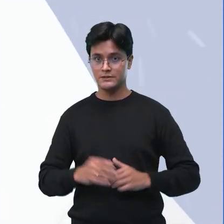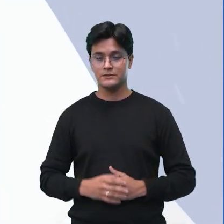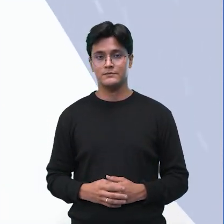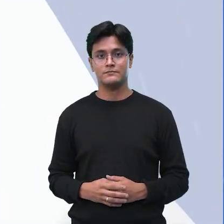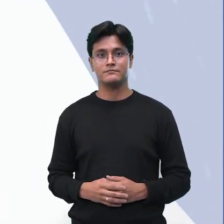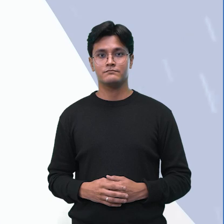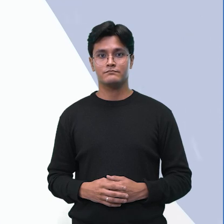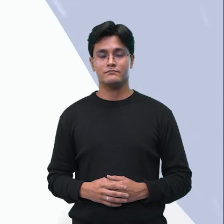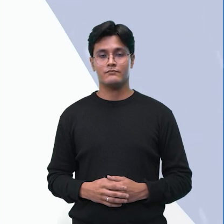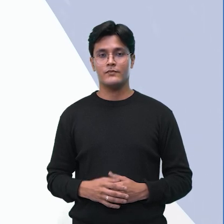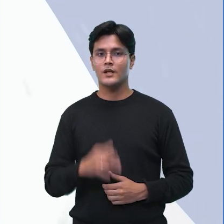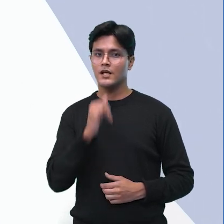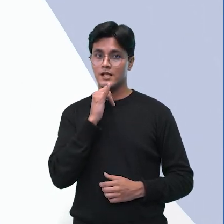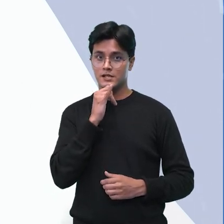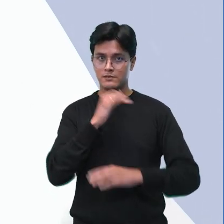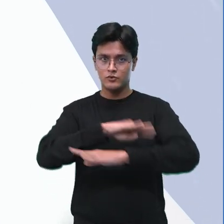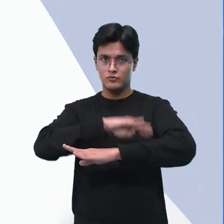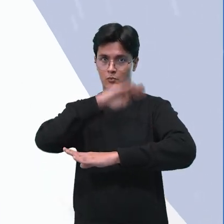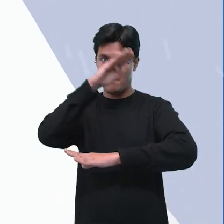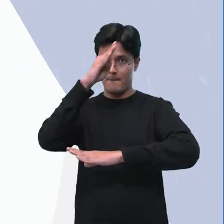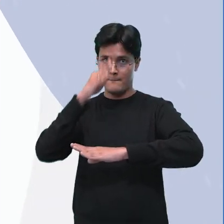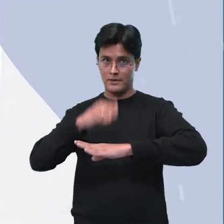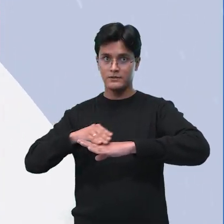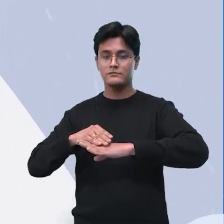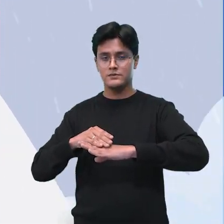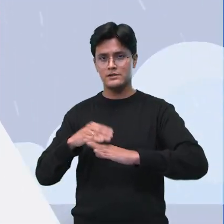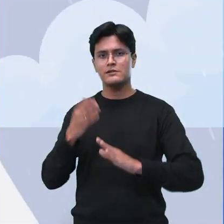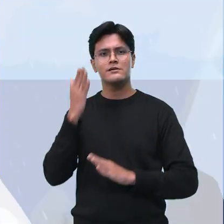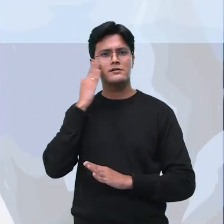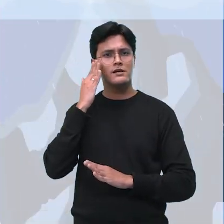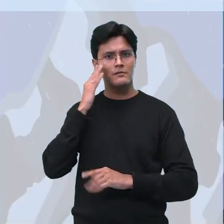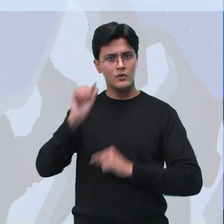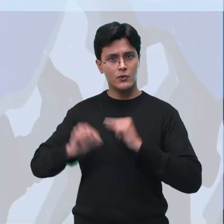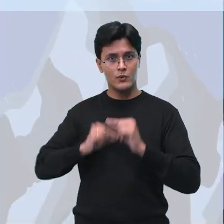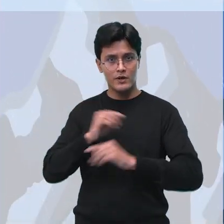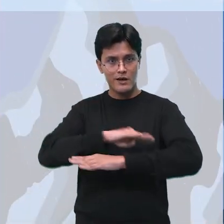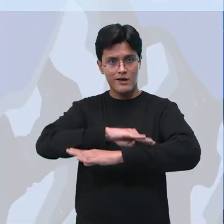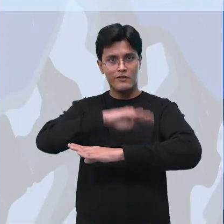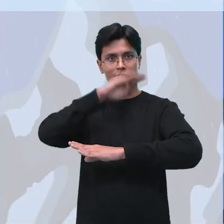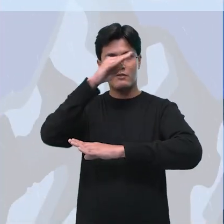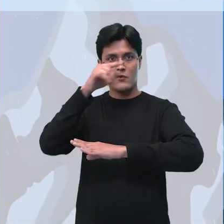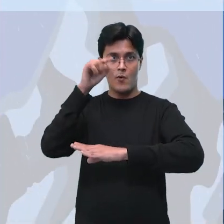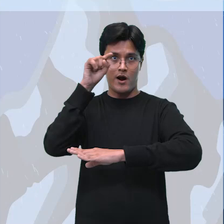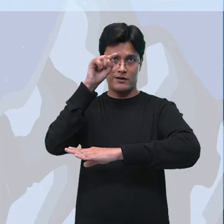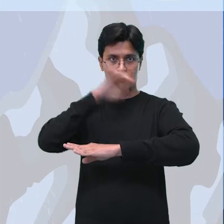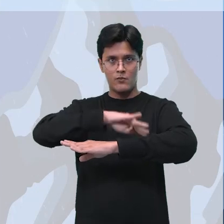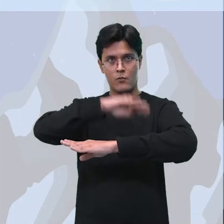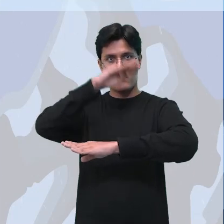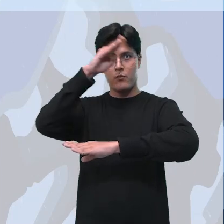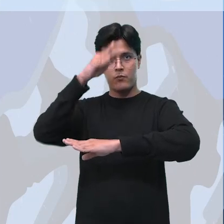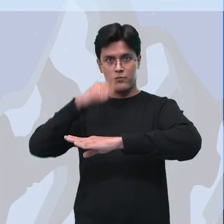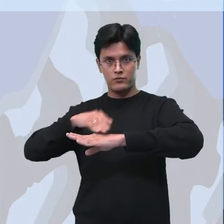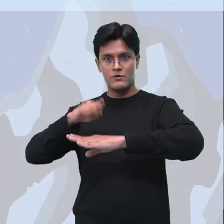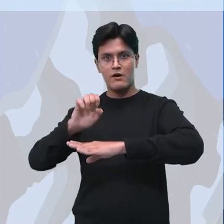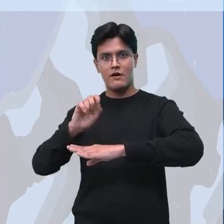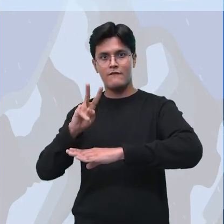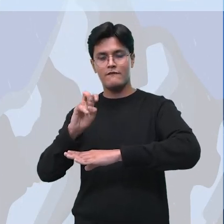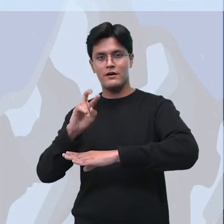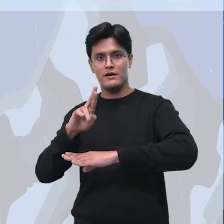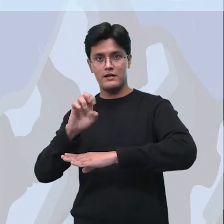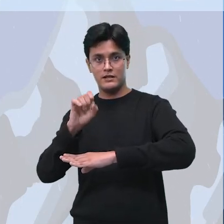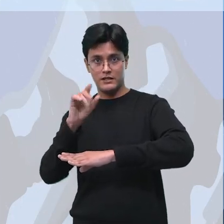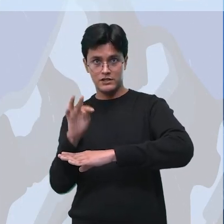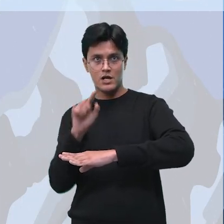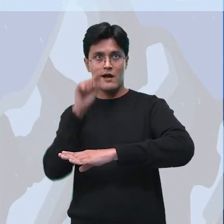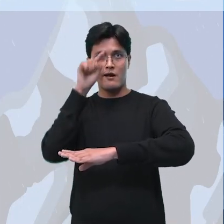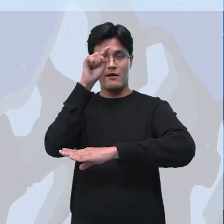Vamos voltar ao exemplo do Monte Everest. Você sabia que seu topo é o ponto mais alto do mundo? Está situado a